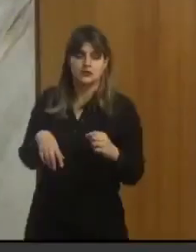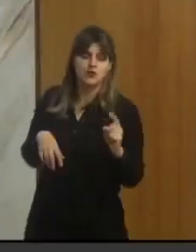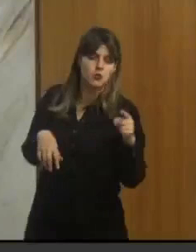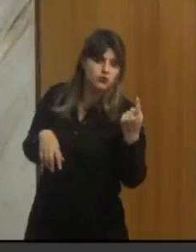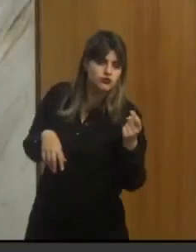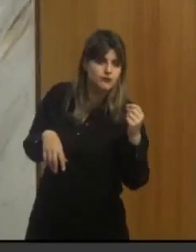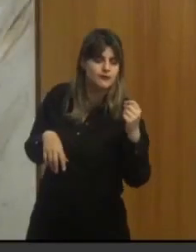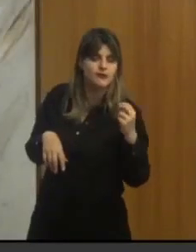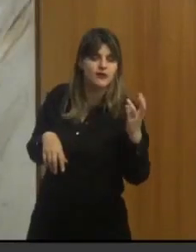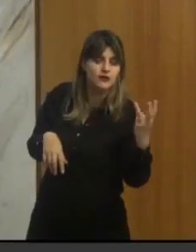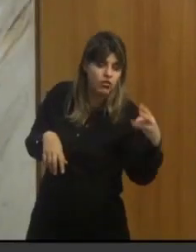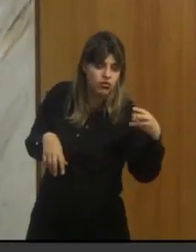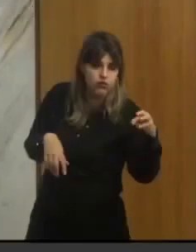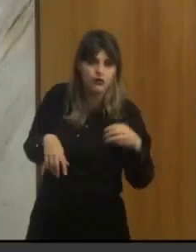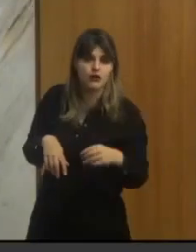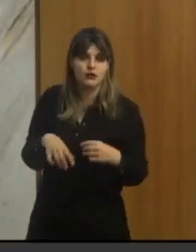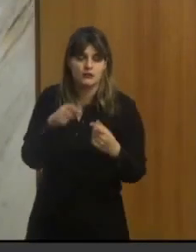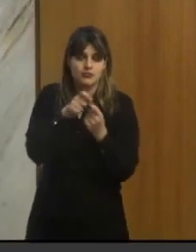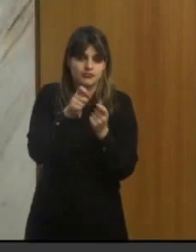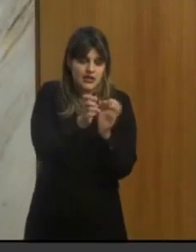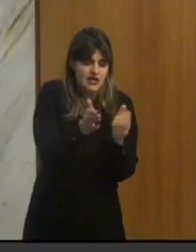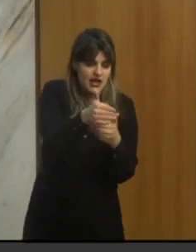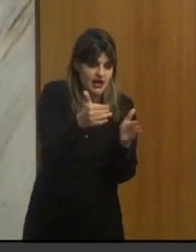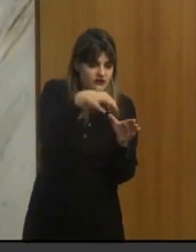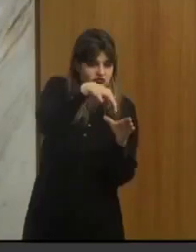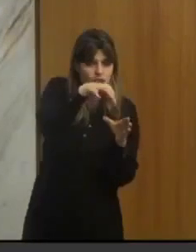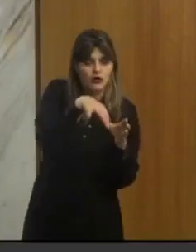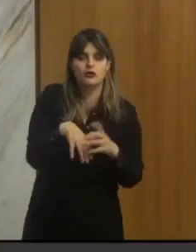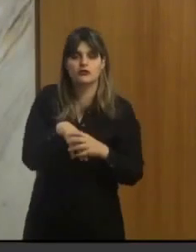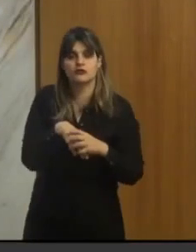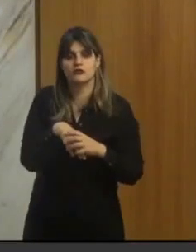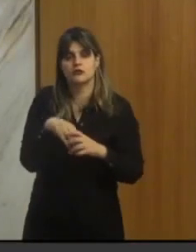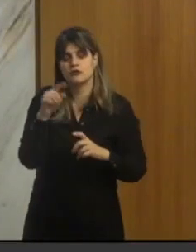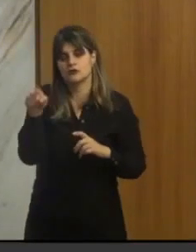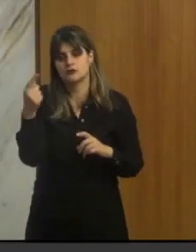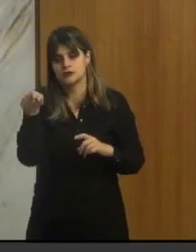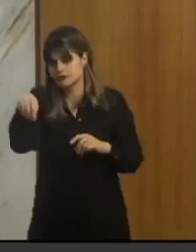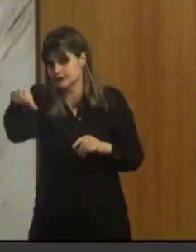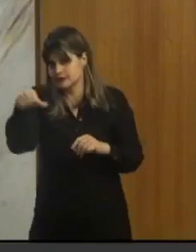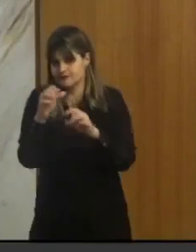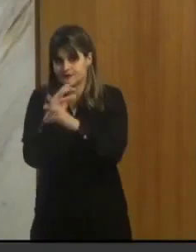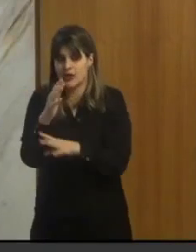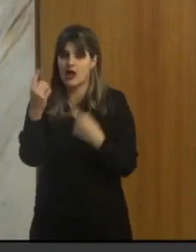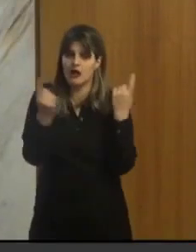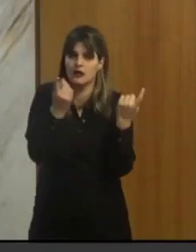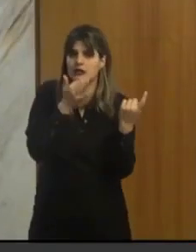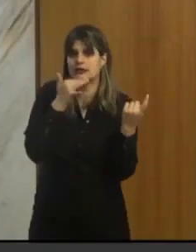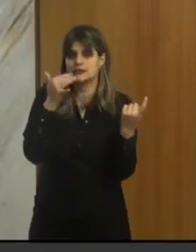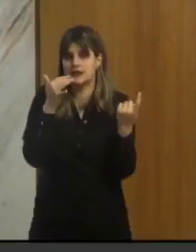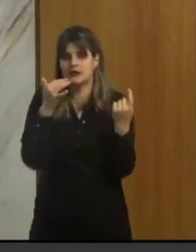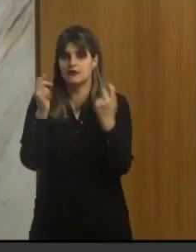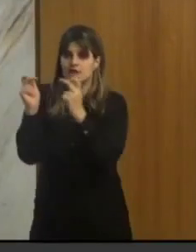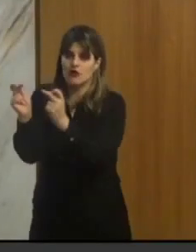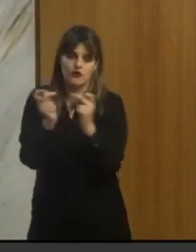outros estão junto a uma caixa de esmolas, outros estão noutro sítio. Alguém achou graça, alguém